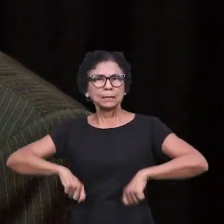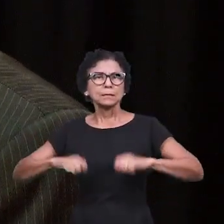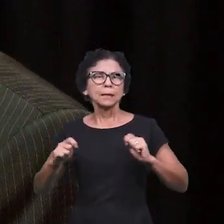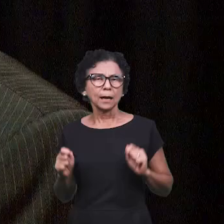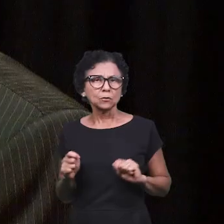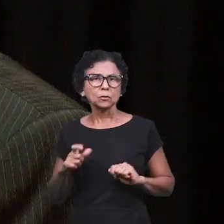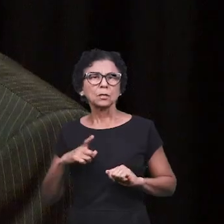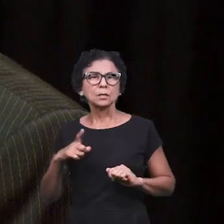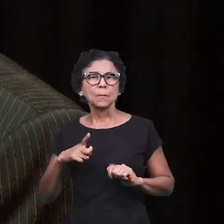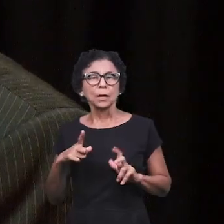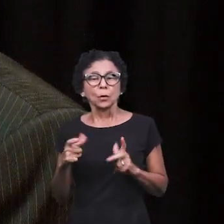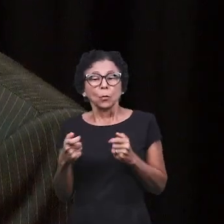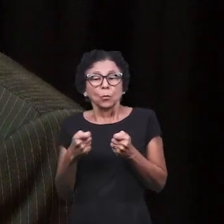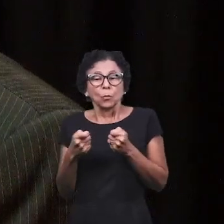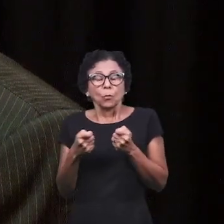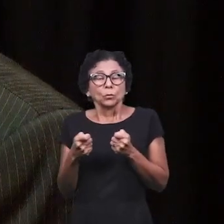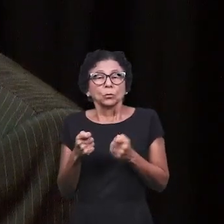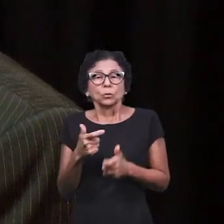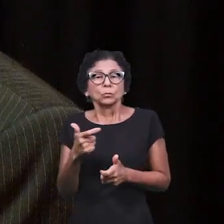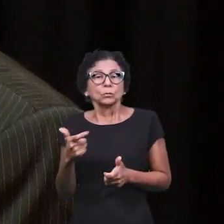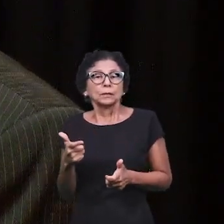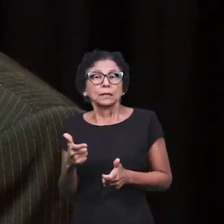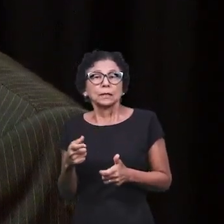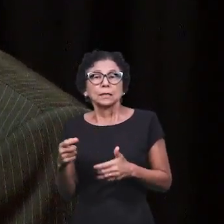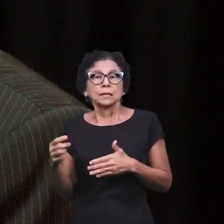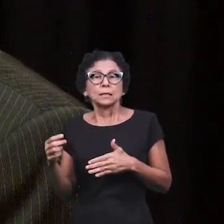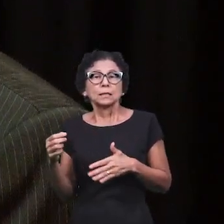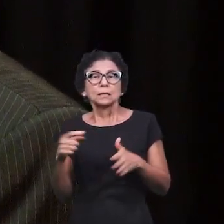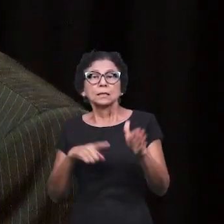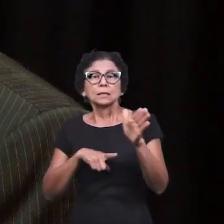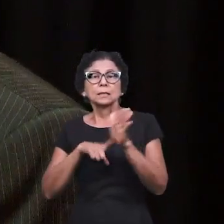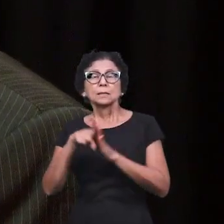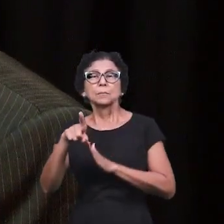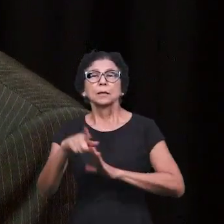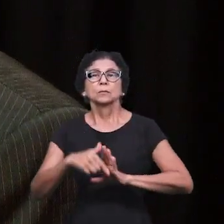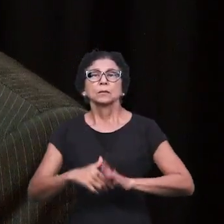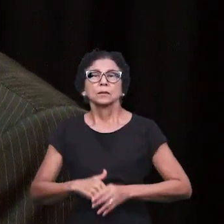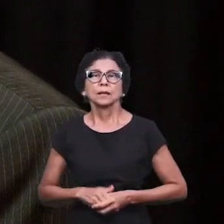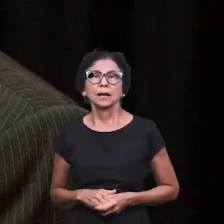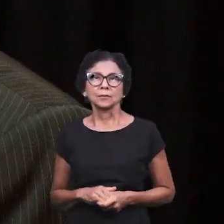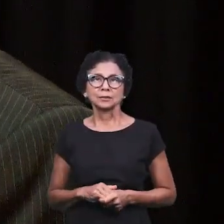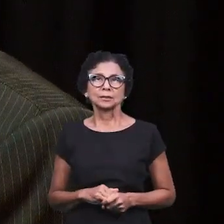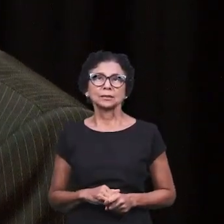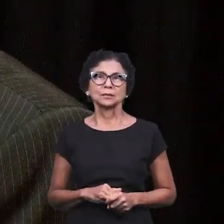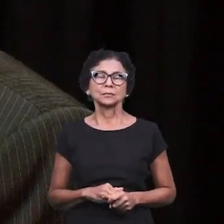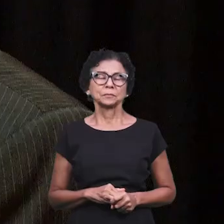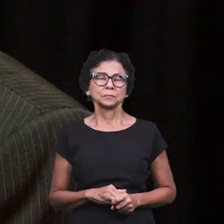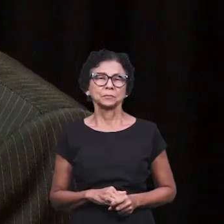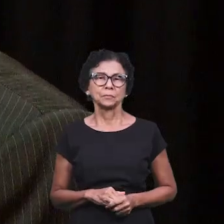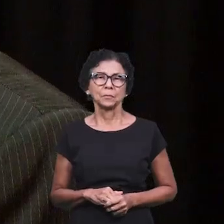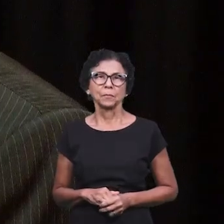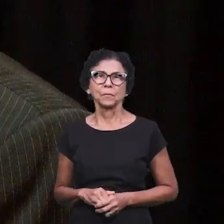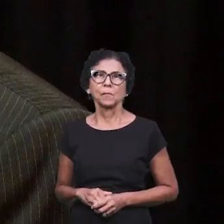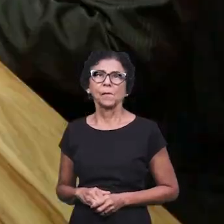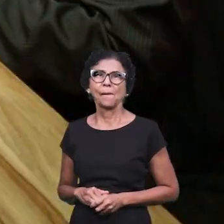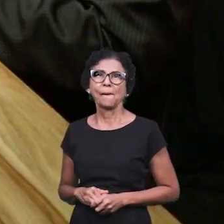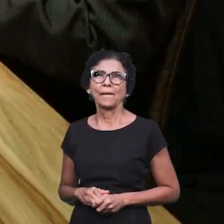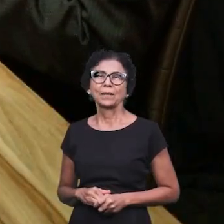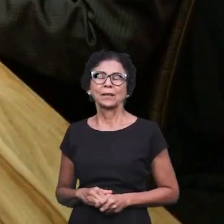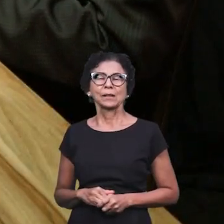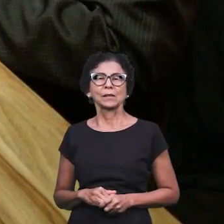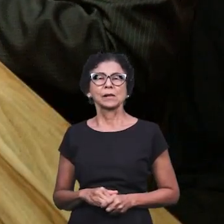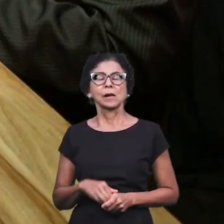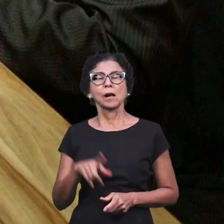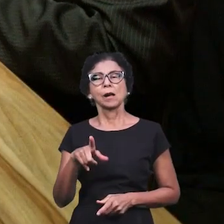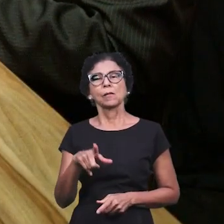temos uma potência, mas não temos um controle. E até tem uma pergunta, né? Assim, se eu te perguntasse, para que serve o freio do carro? Uhum.